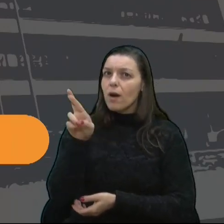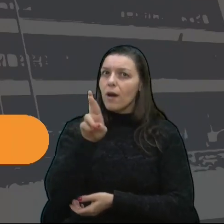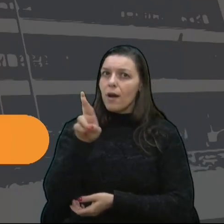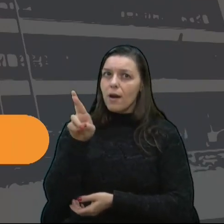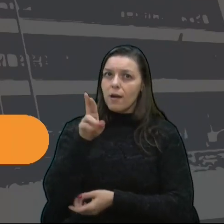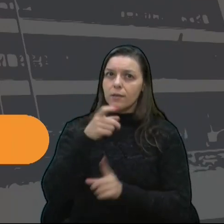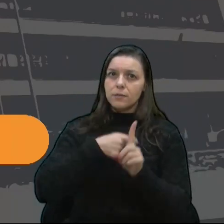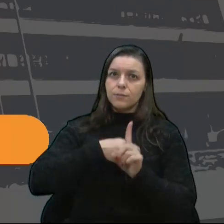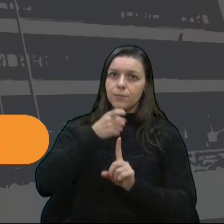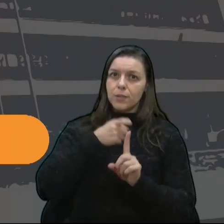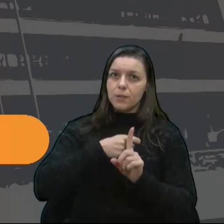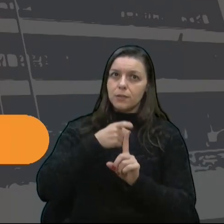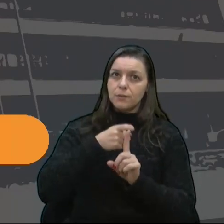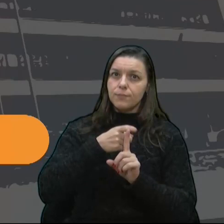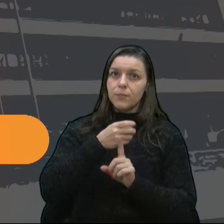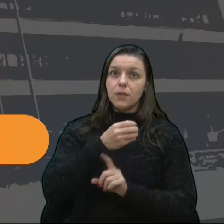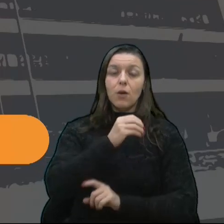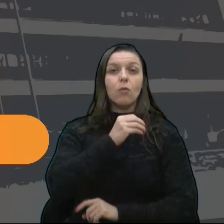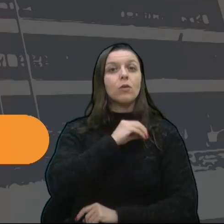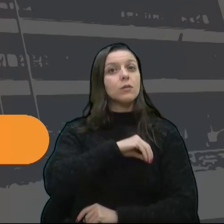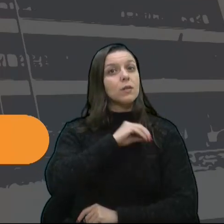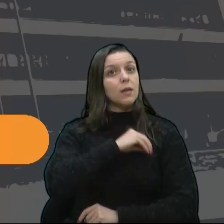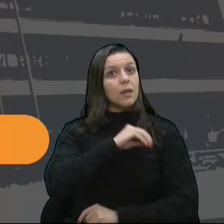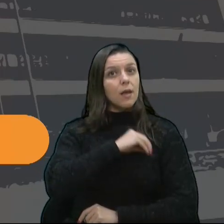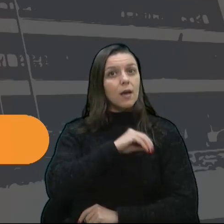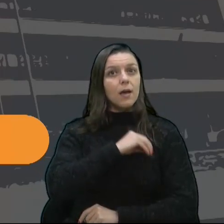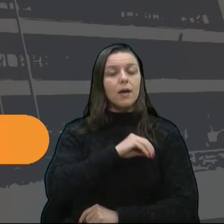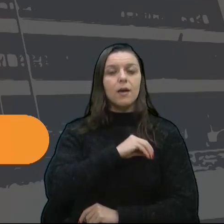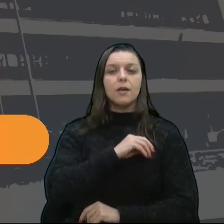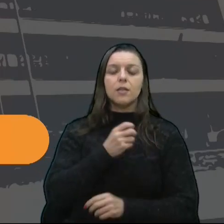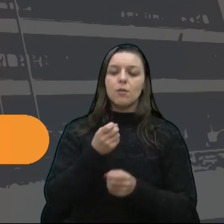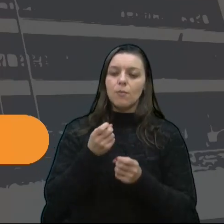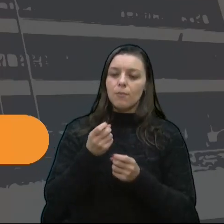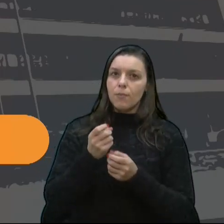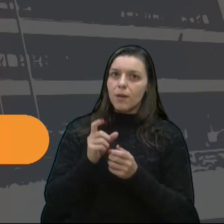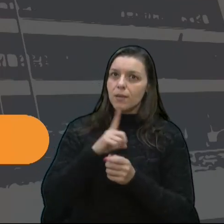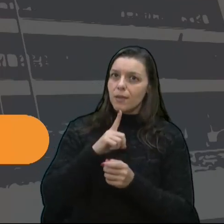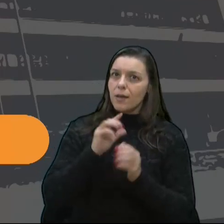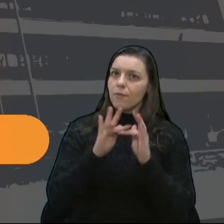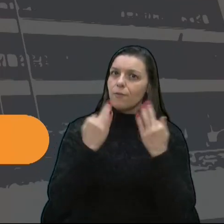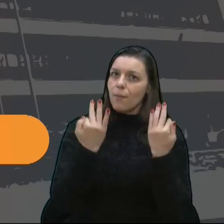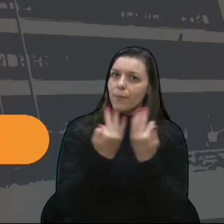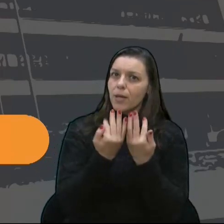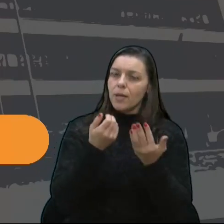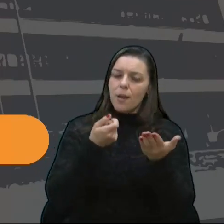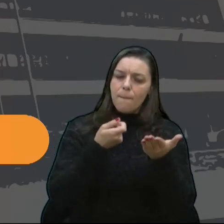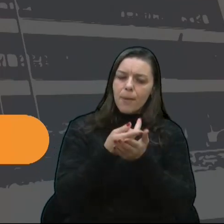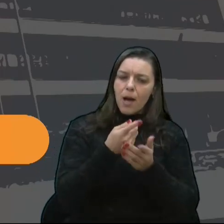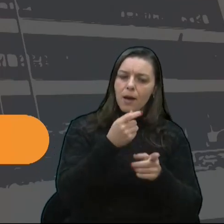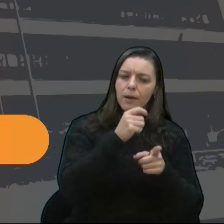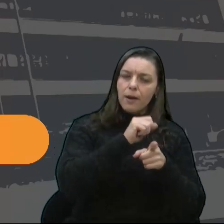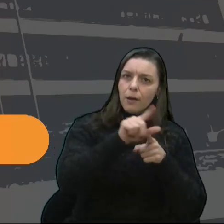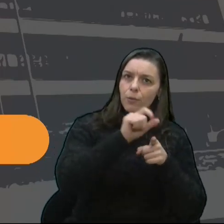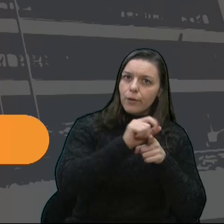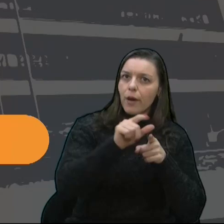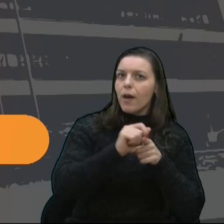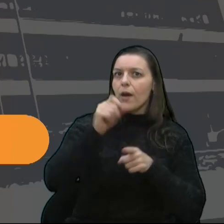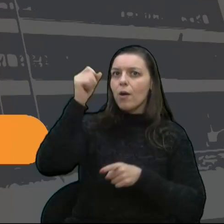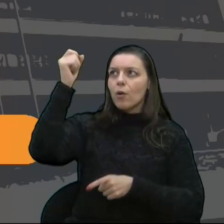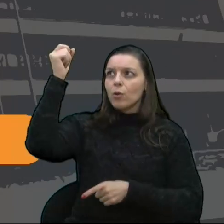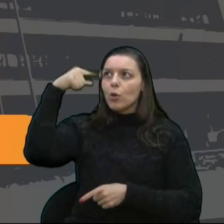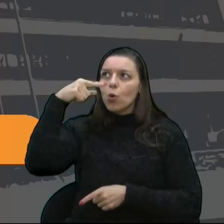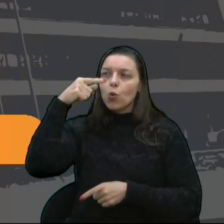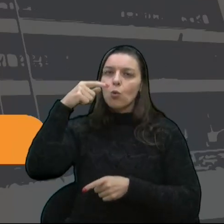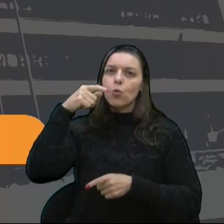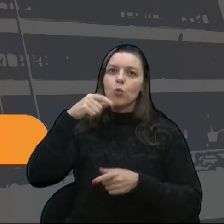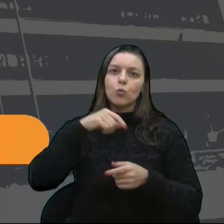R$1.000. Então, assim, renda familiar para sustentar a si, seus filhos, às vezes pagar um aluguel, pagar uma luz, pagar uma